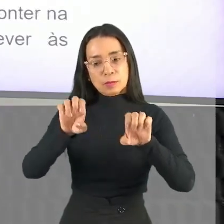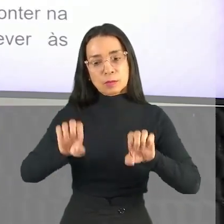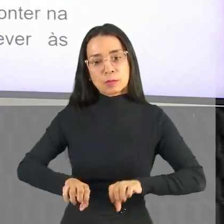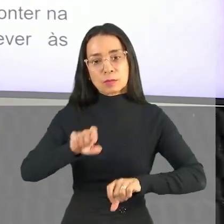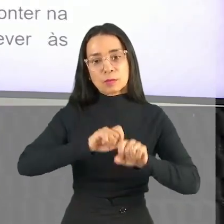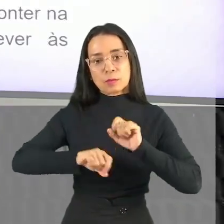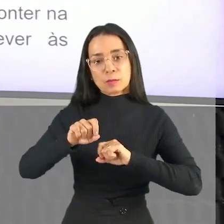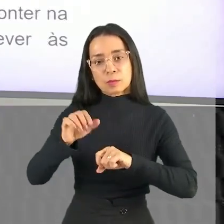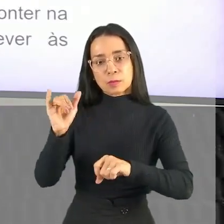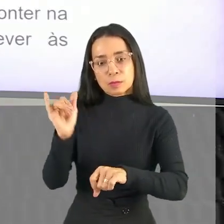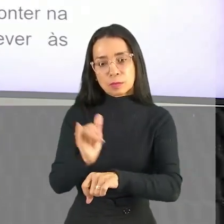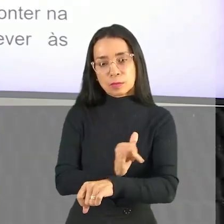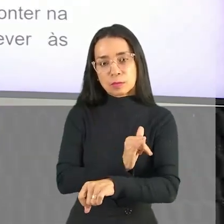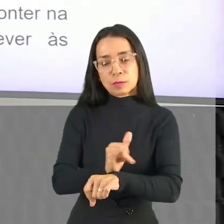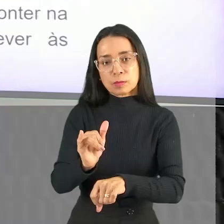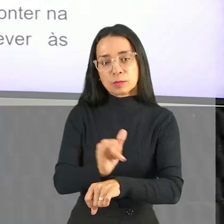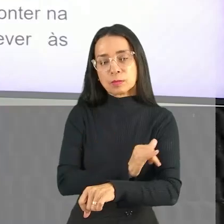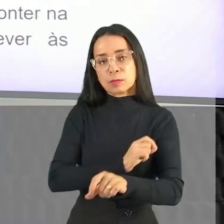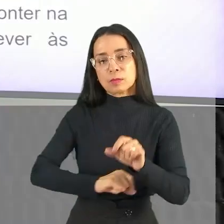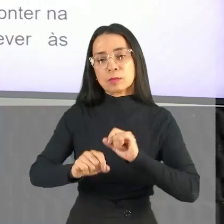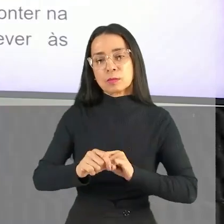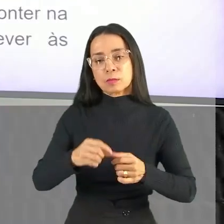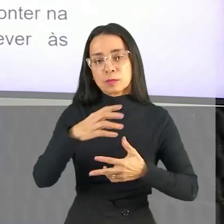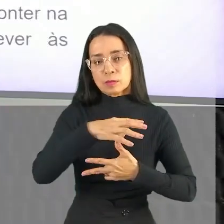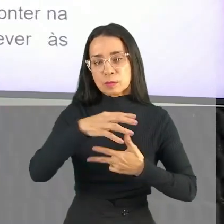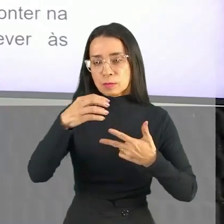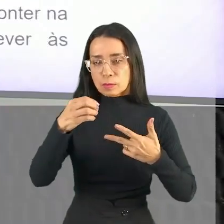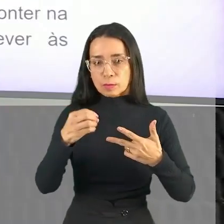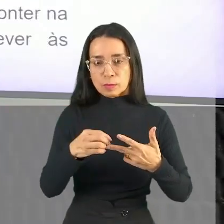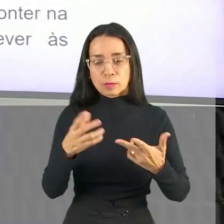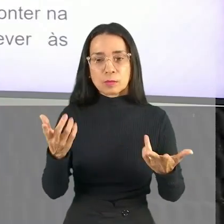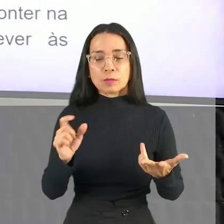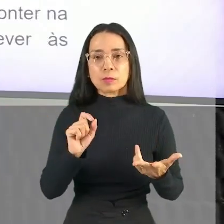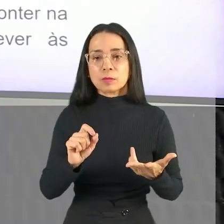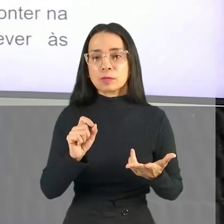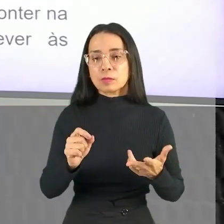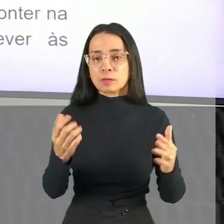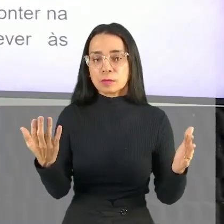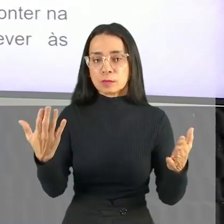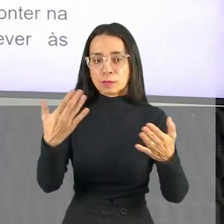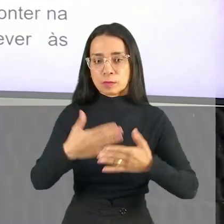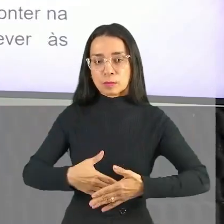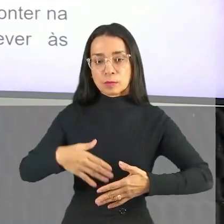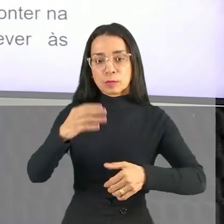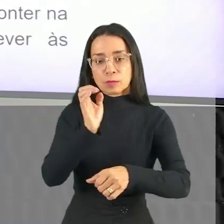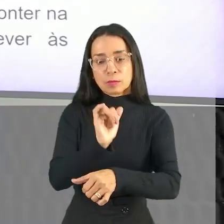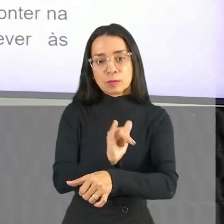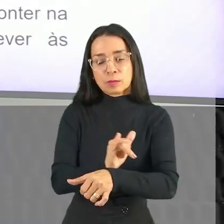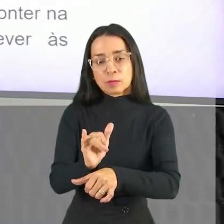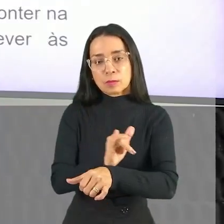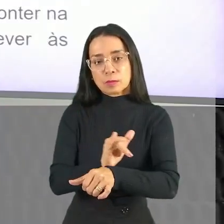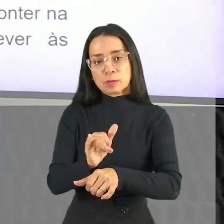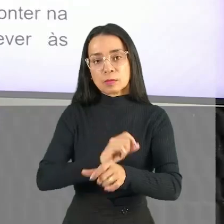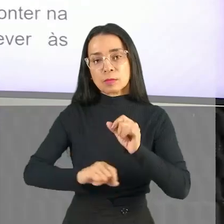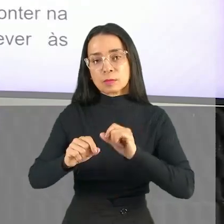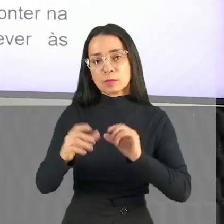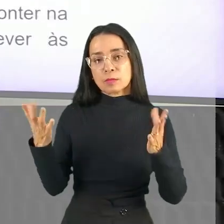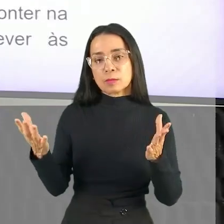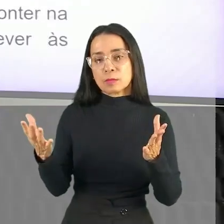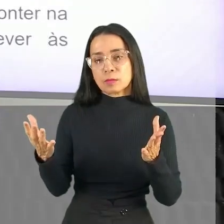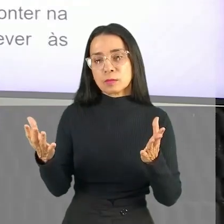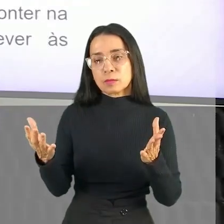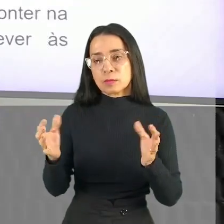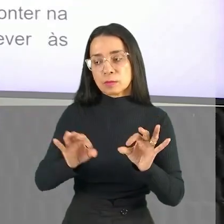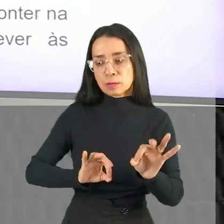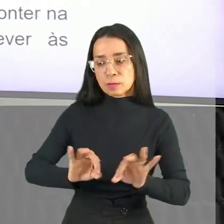de estratégia. O Enem, lembre-se sempre disso. O Enem é uma prova de estratégia e de otimização do tempo.